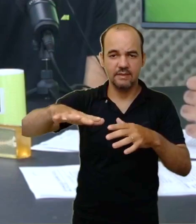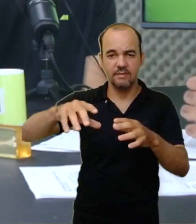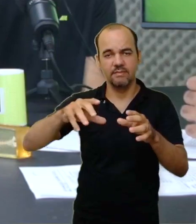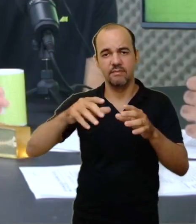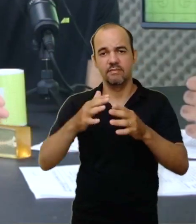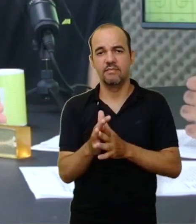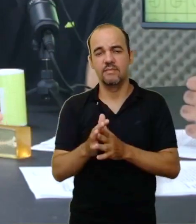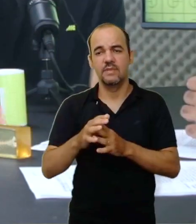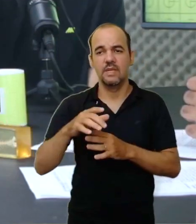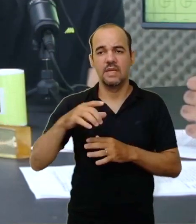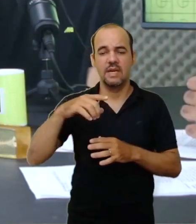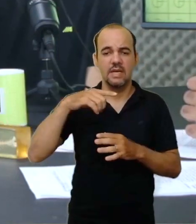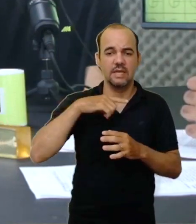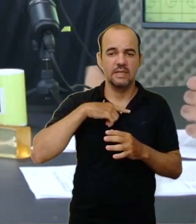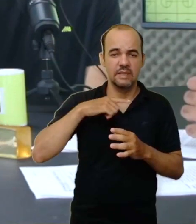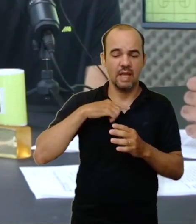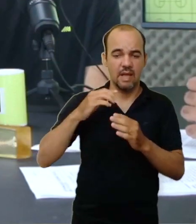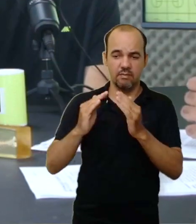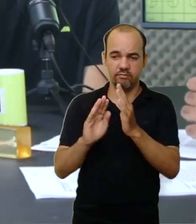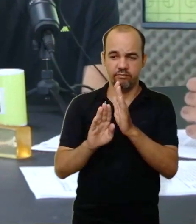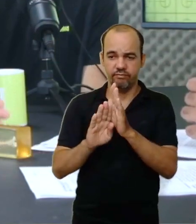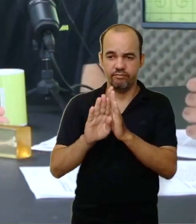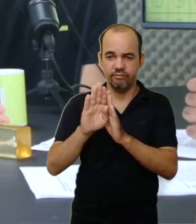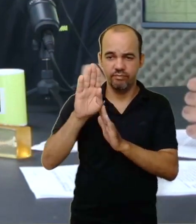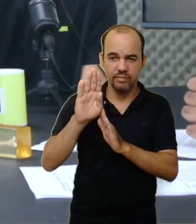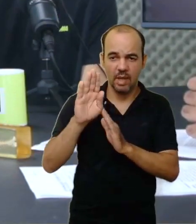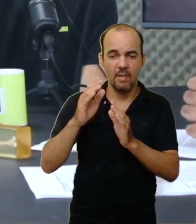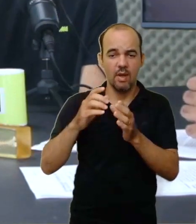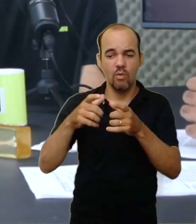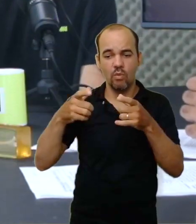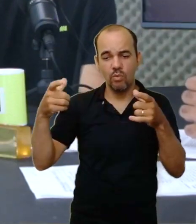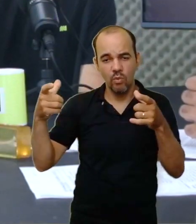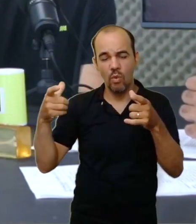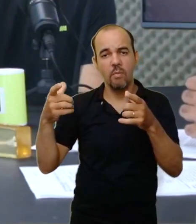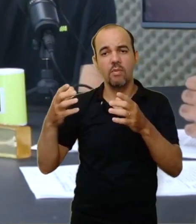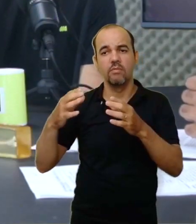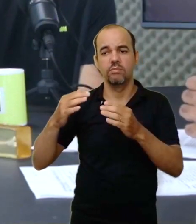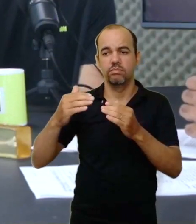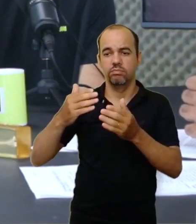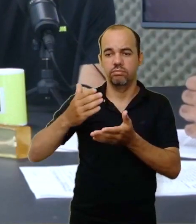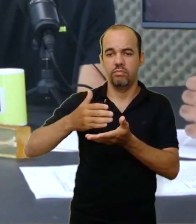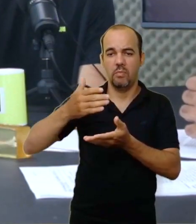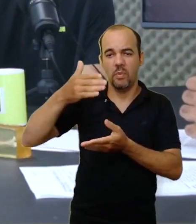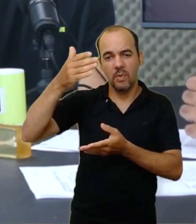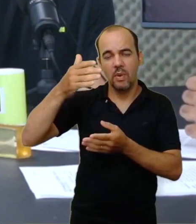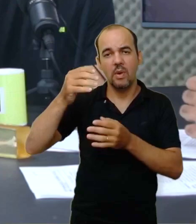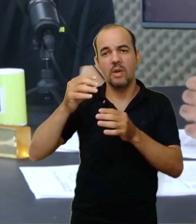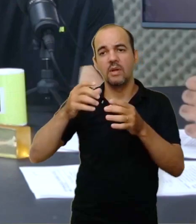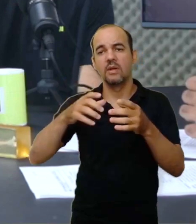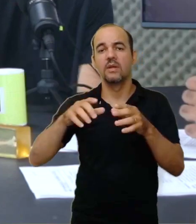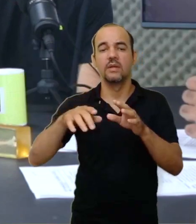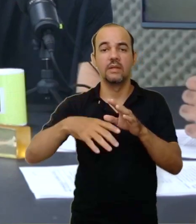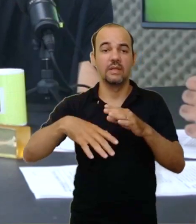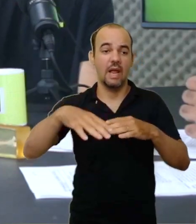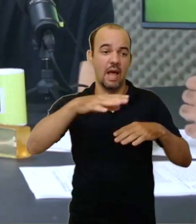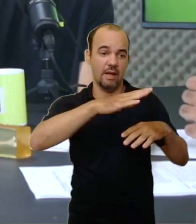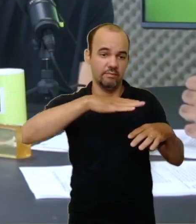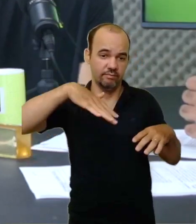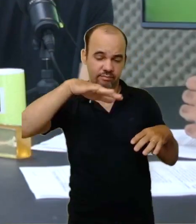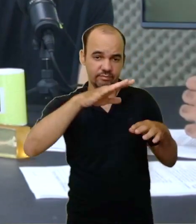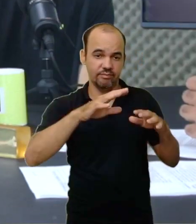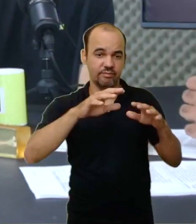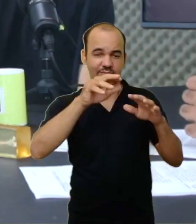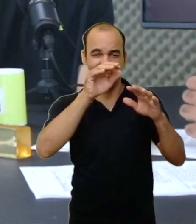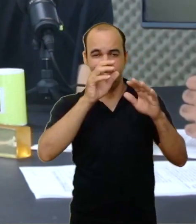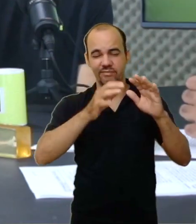né, de tamanho, que são as classes de tamanho, e a gente tem um gradiente de ambientes na costa